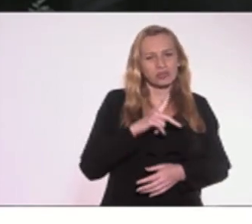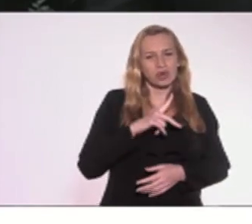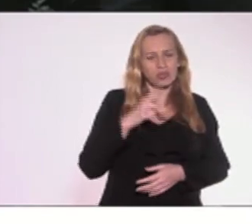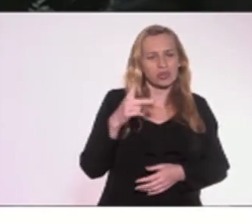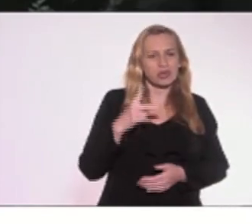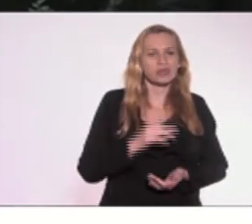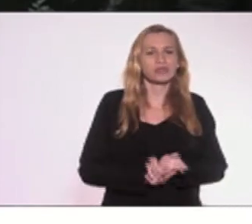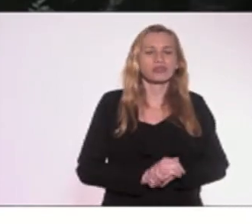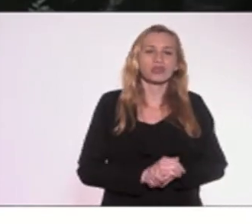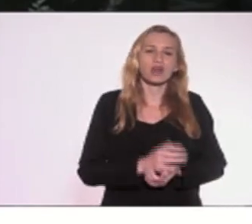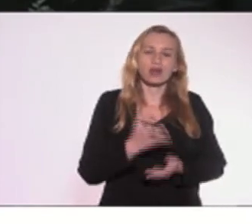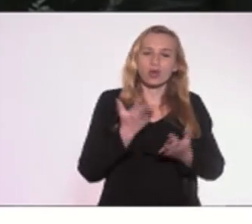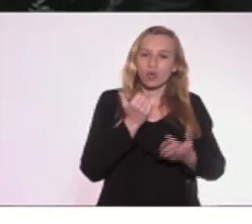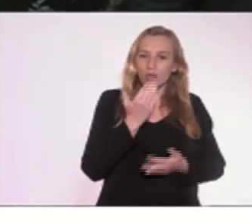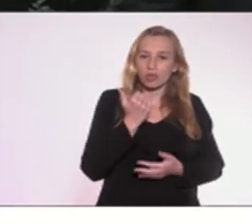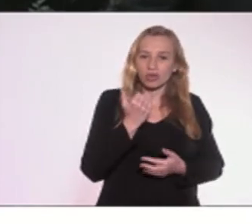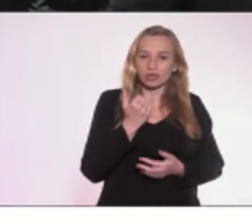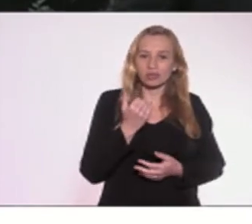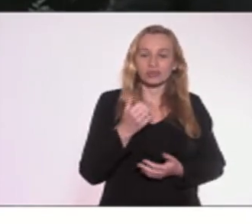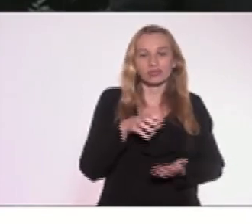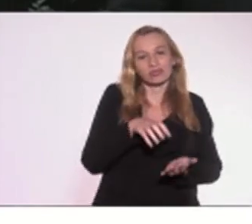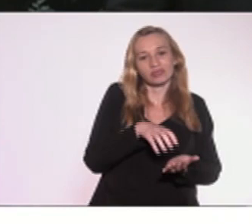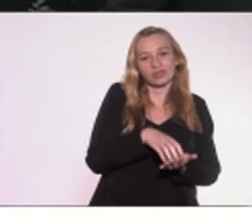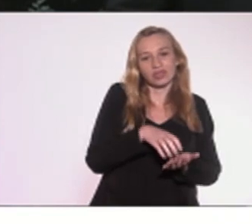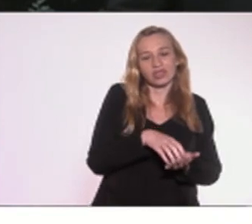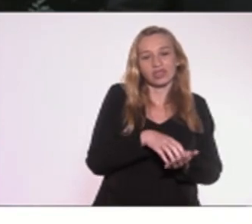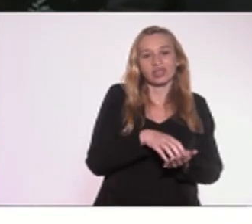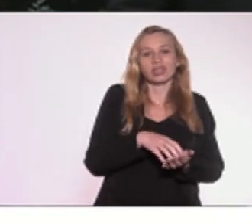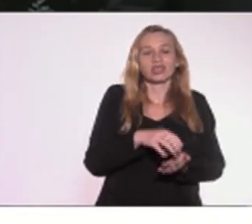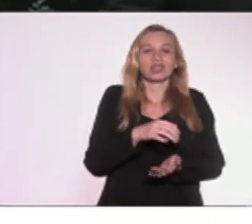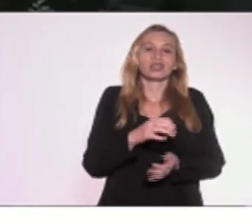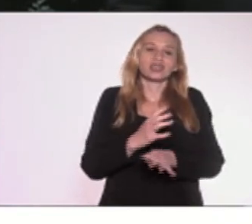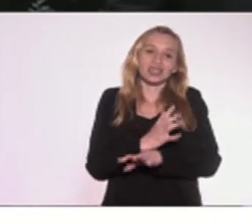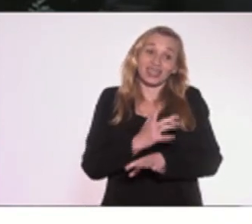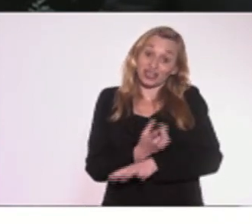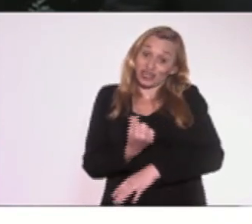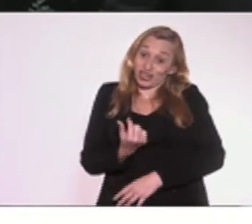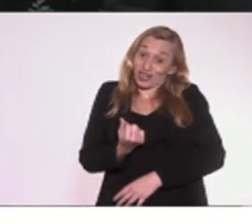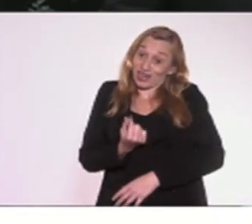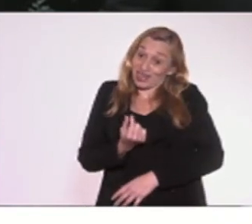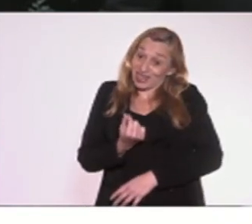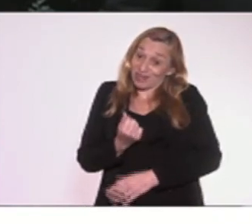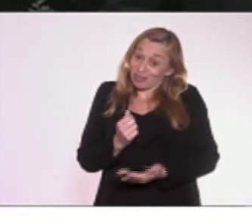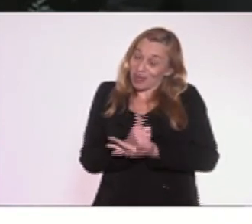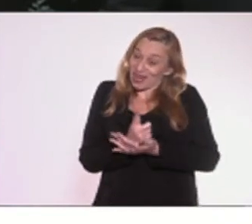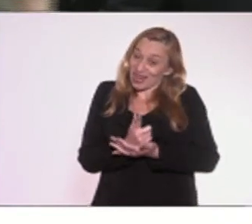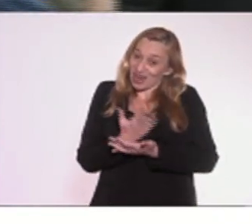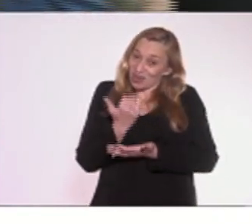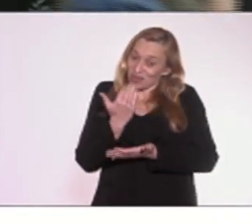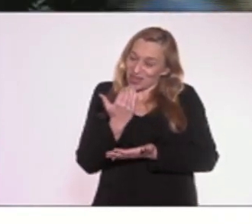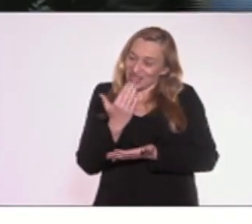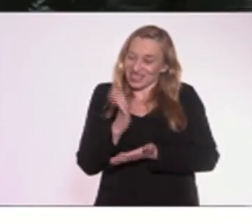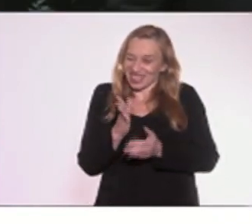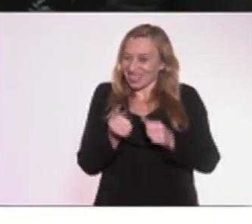centro da cidade, agora com dinheirinho, né? Para poder pagar o almoço. Já estava com um